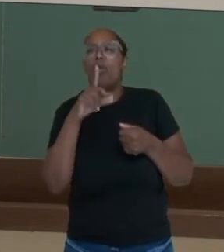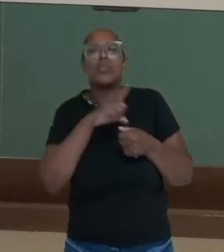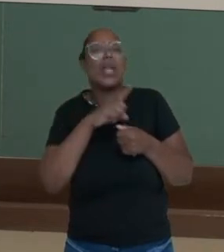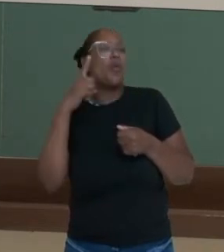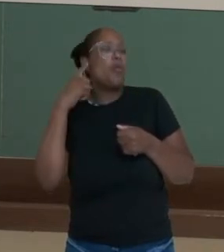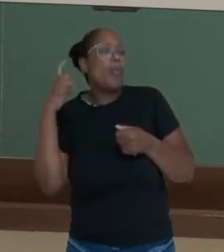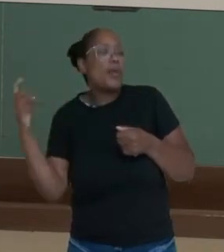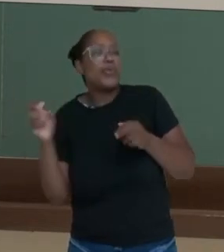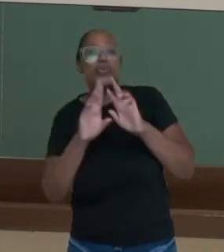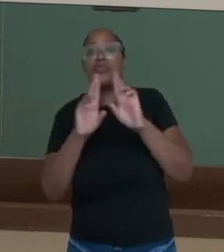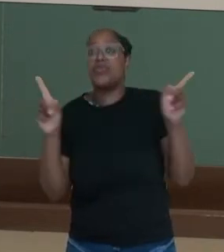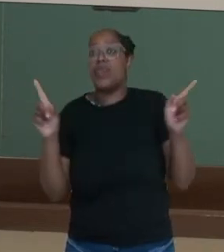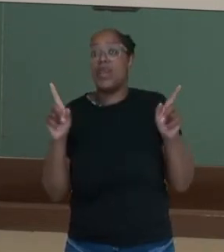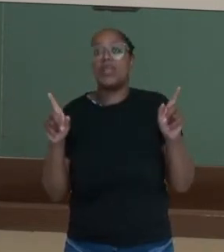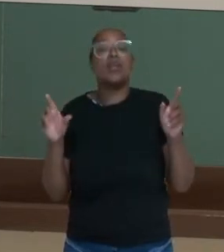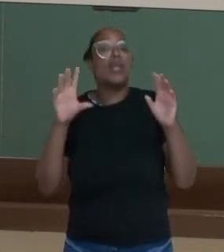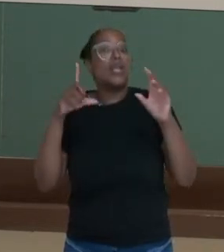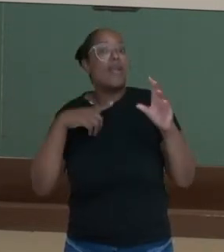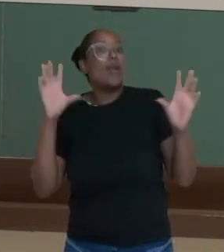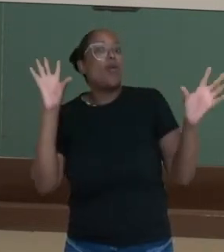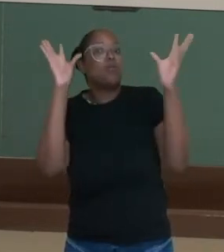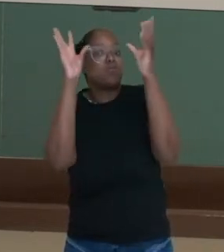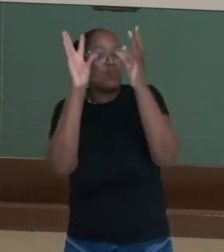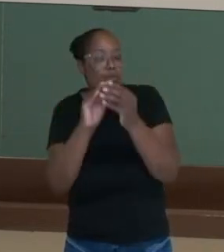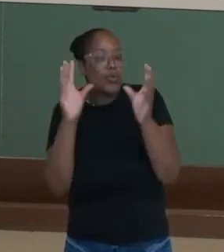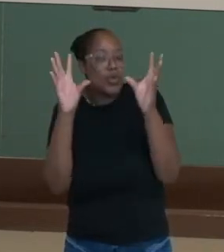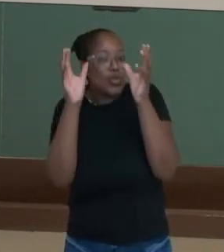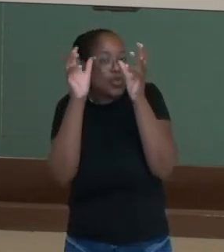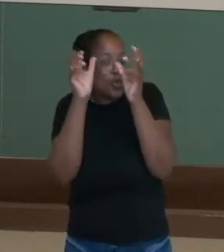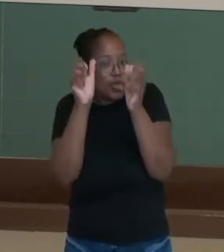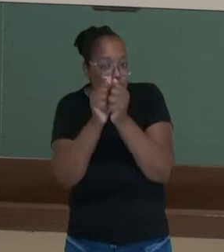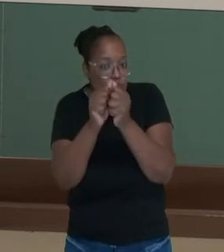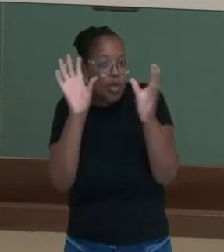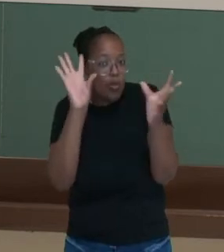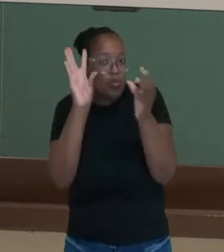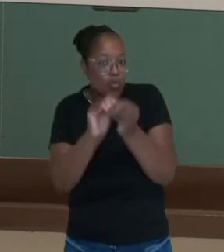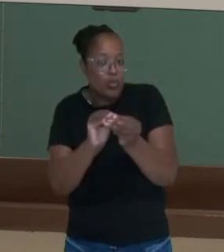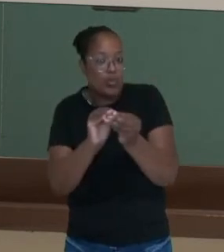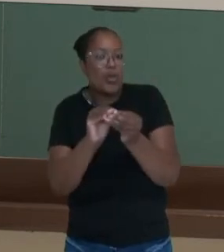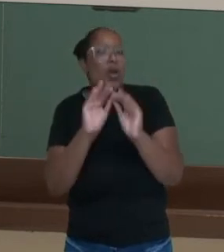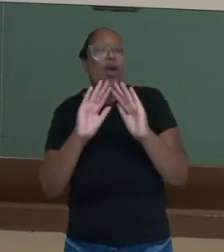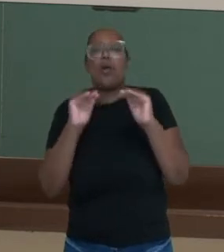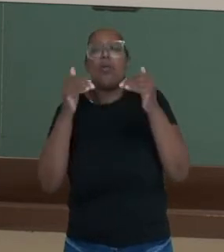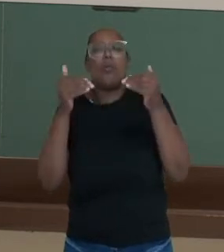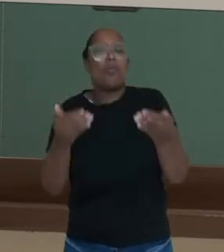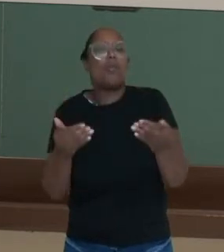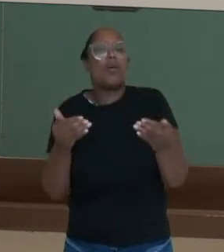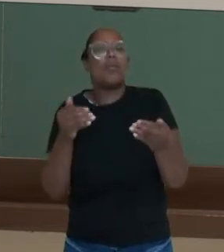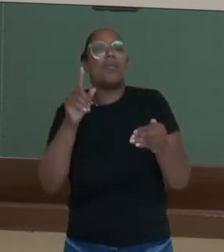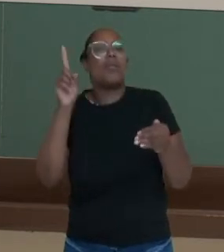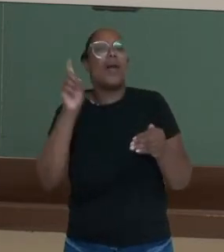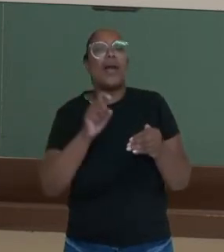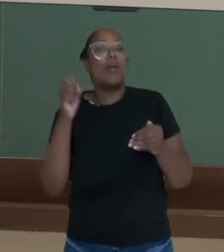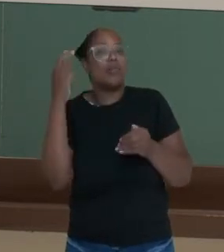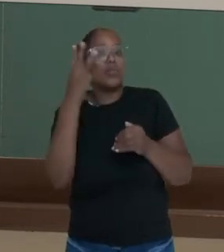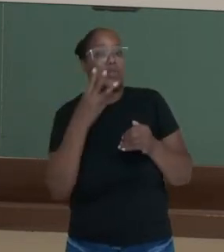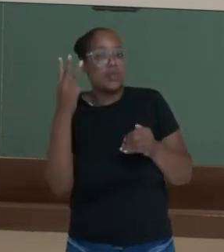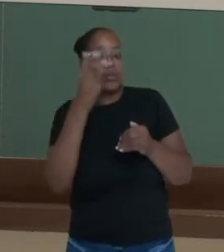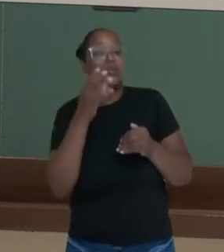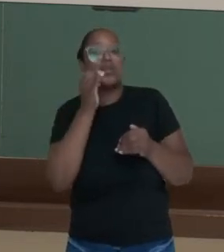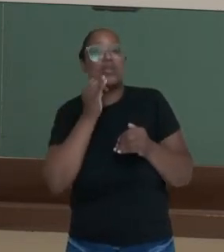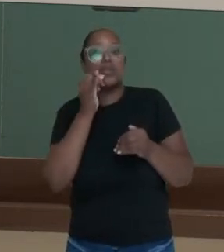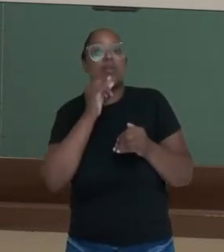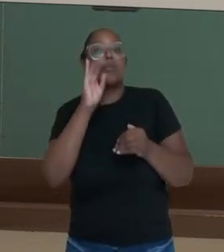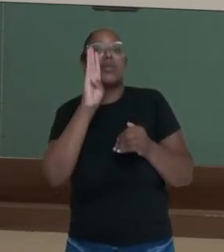interpenetram e se completam, formando um quadro harmônico perfeito. Quais são os três tipos